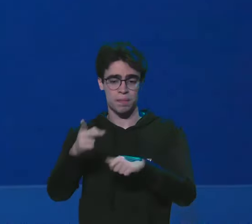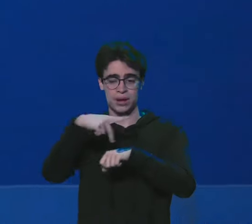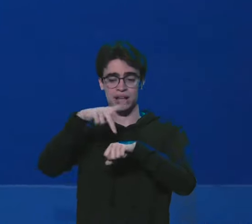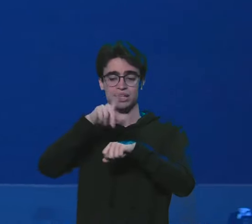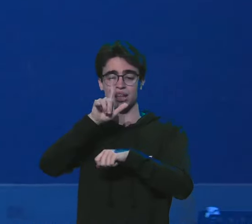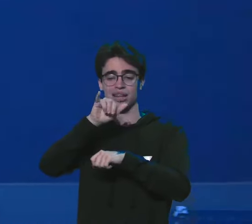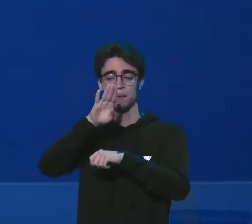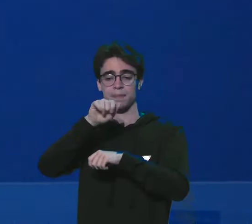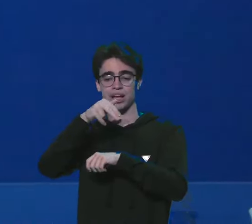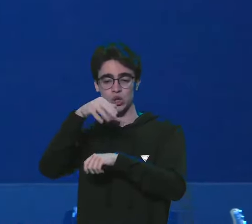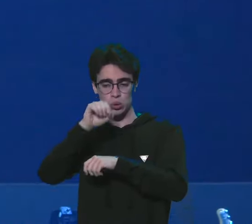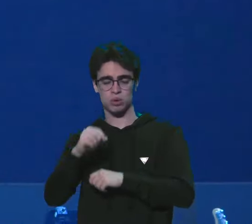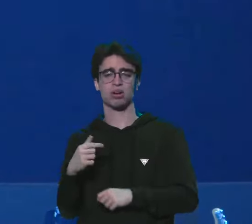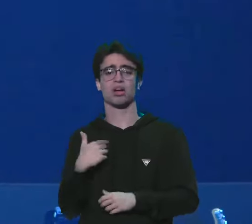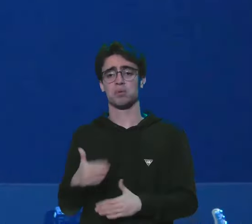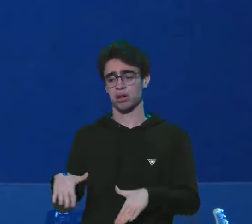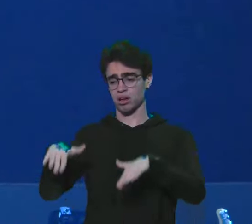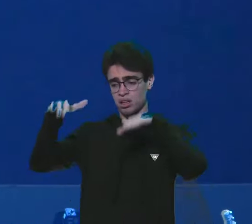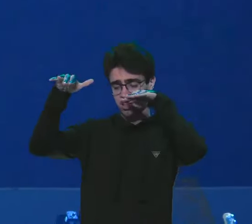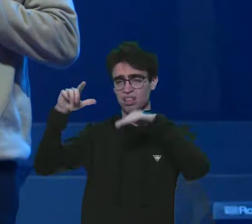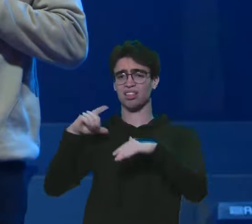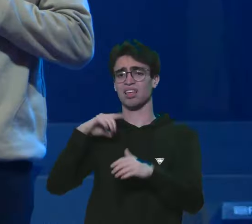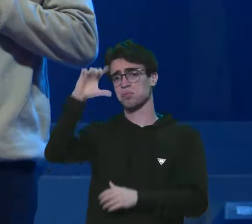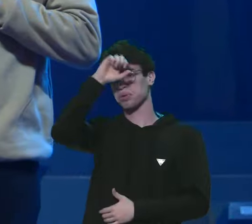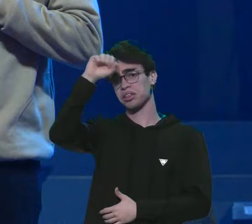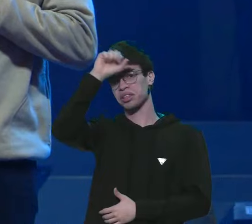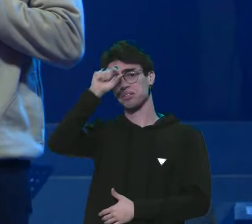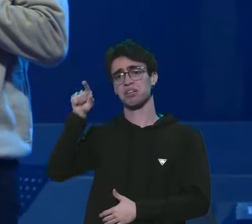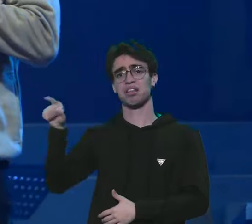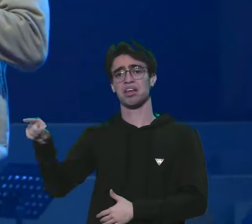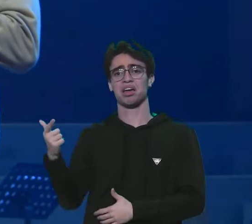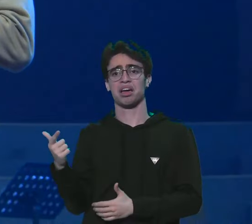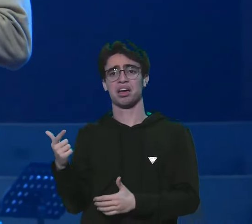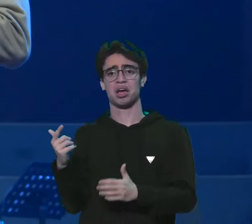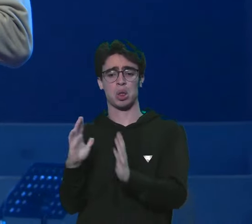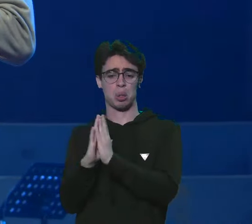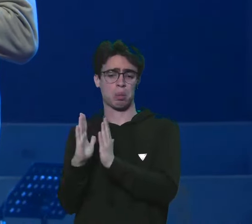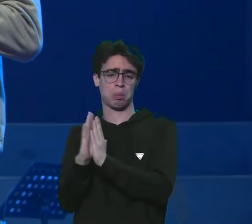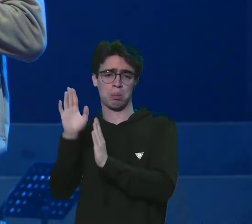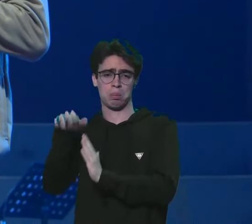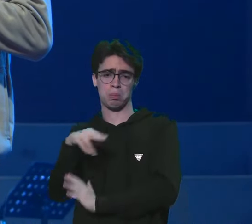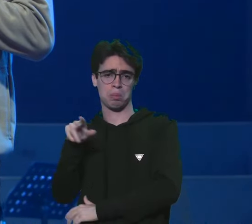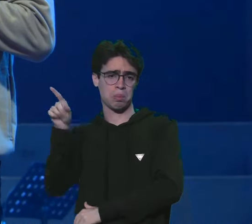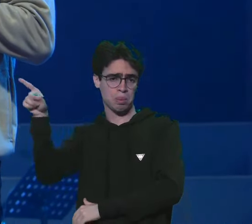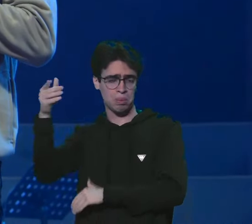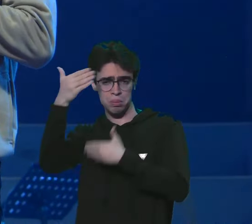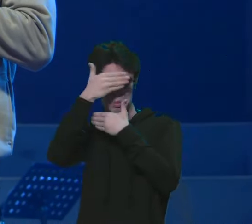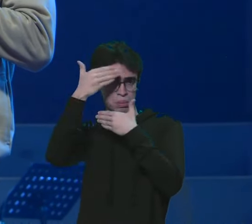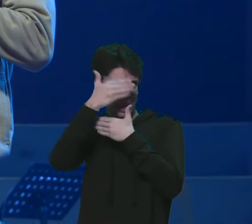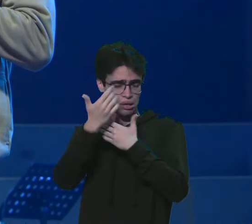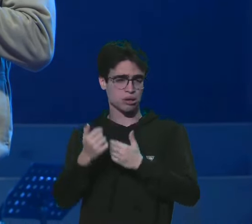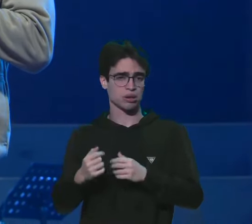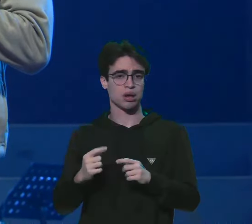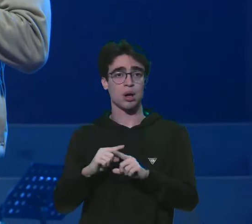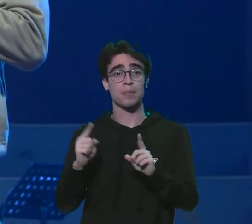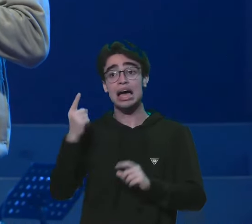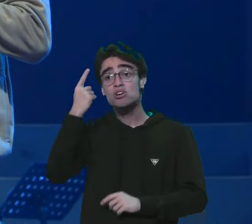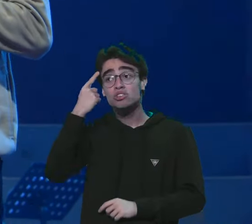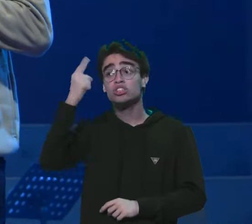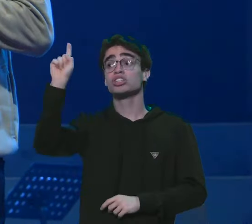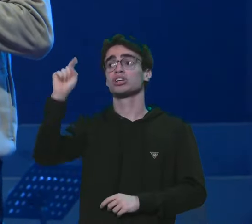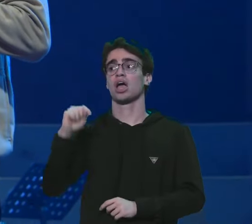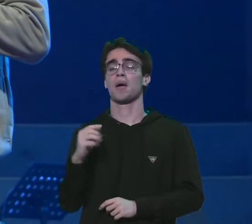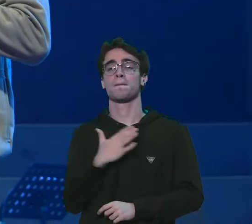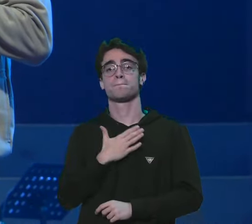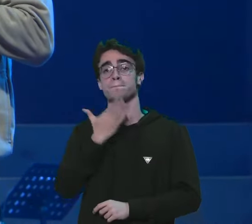rezas. Não tinha como. Mas um dia meu pai, ele decidiu abrir mão de todos